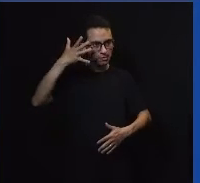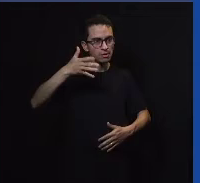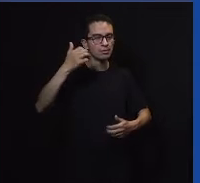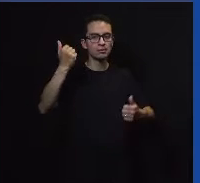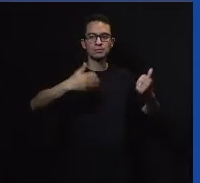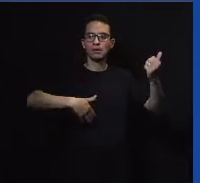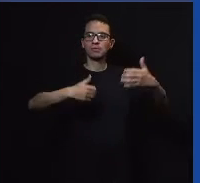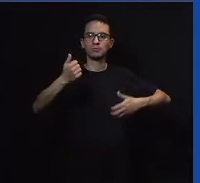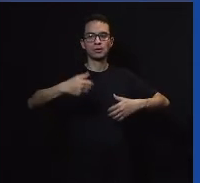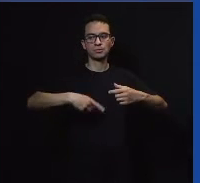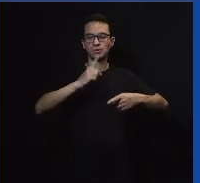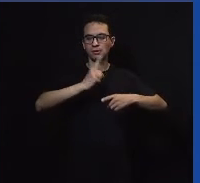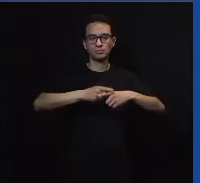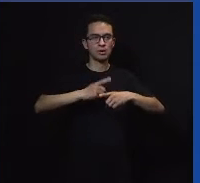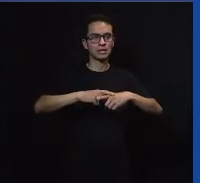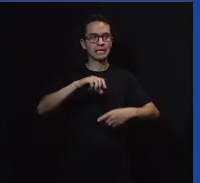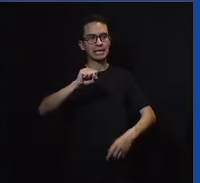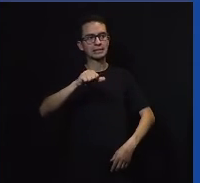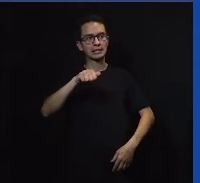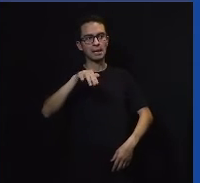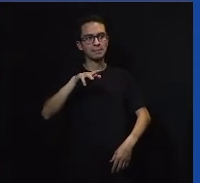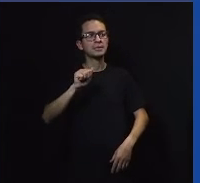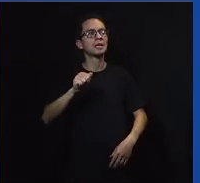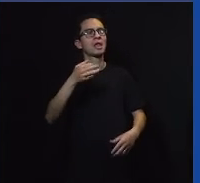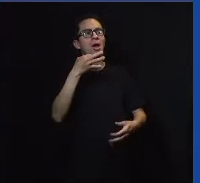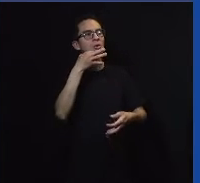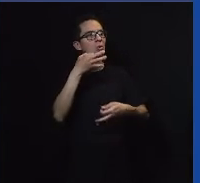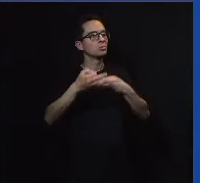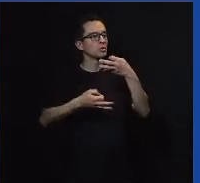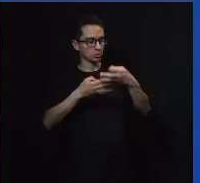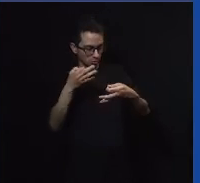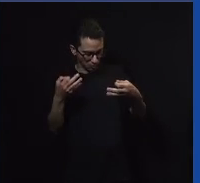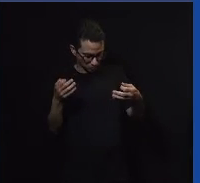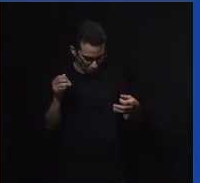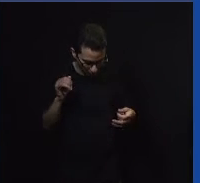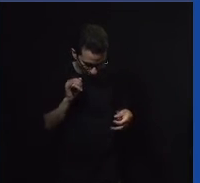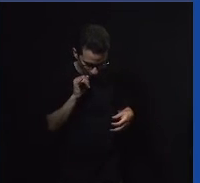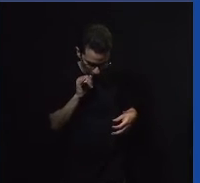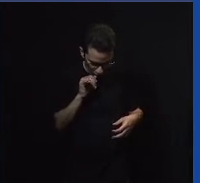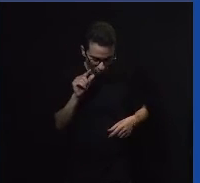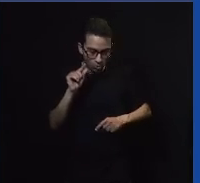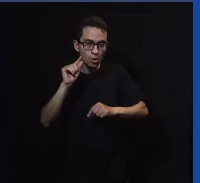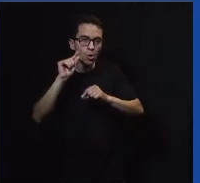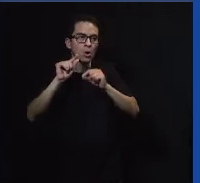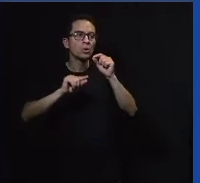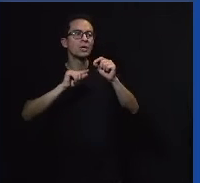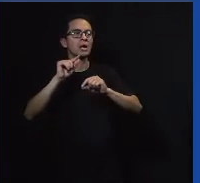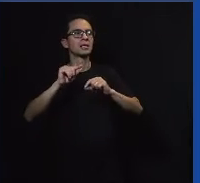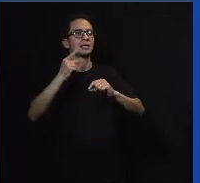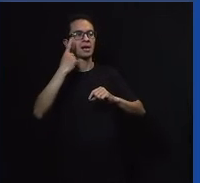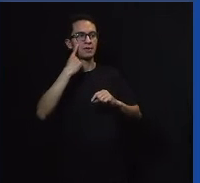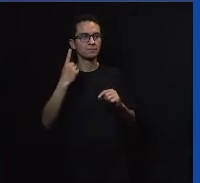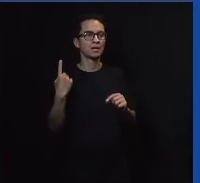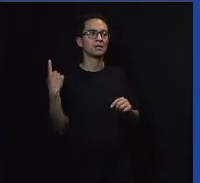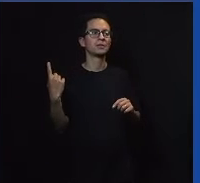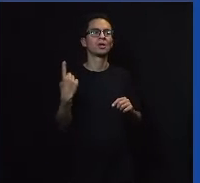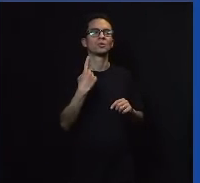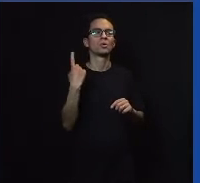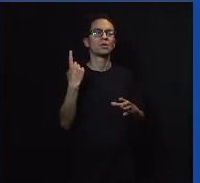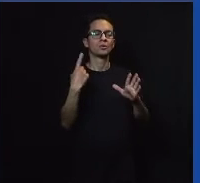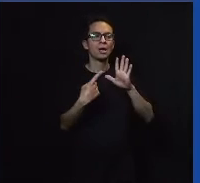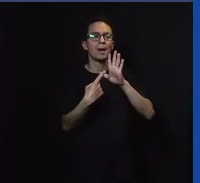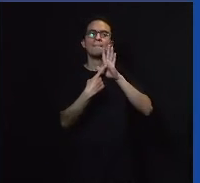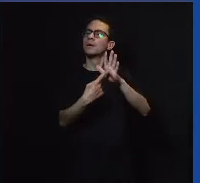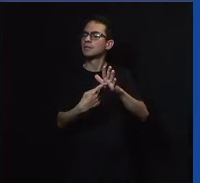do que Samara comentou também, né, sobre essa questão de desconstruir o conceito de política, que é exatamente a forma como a gente apresentava